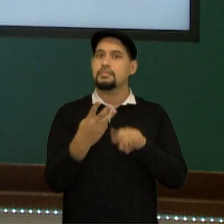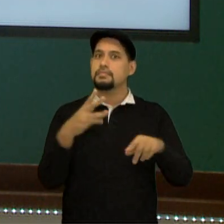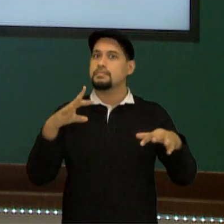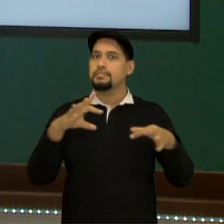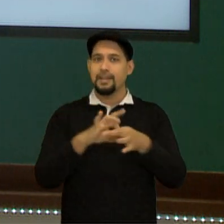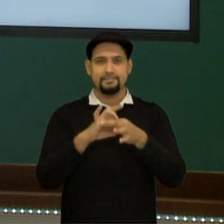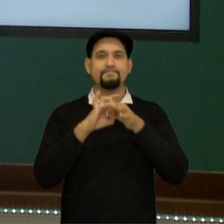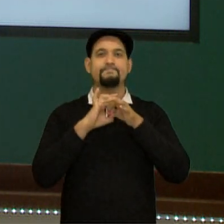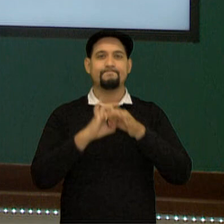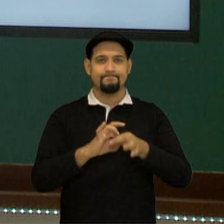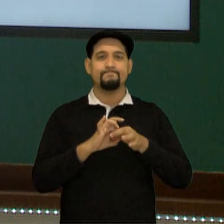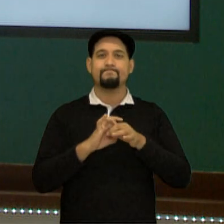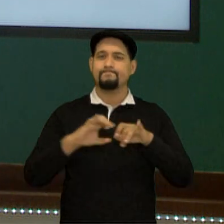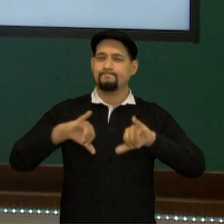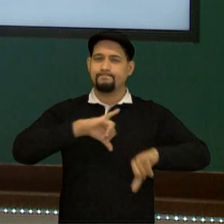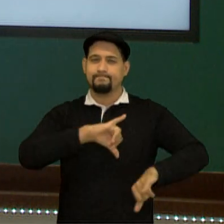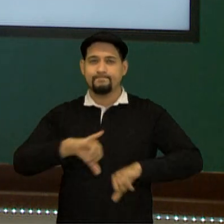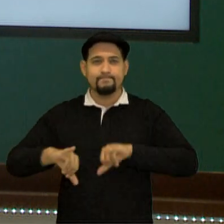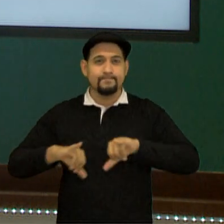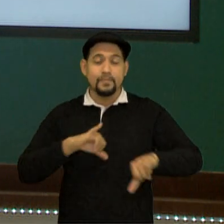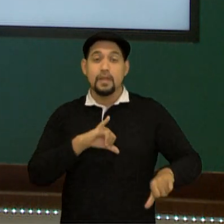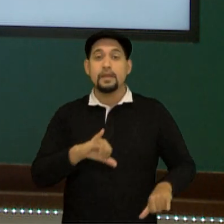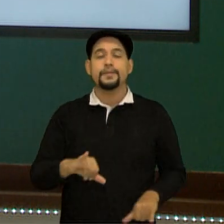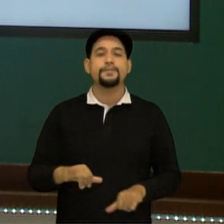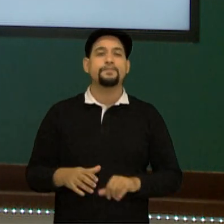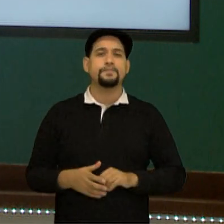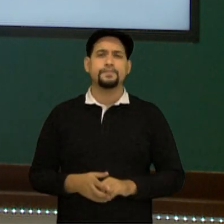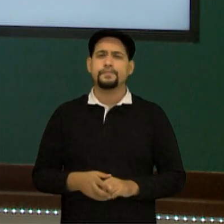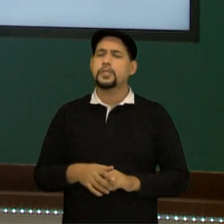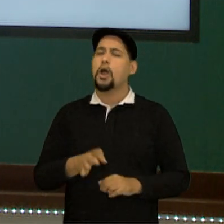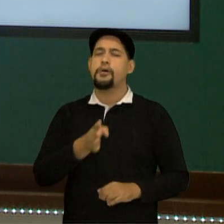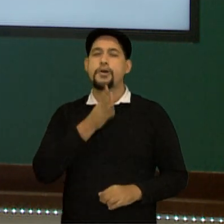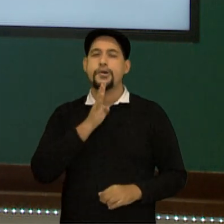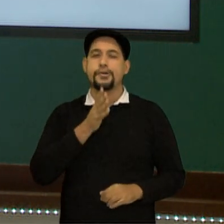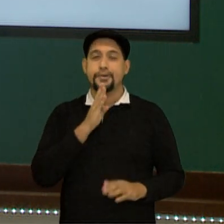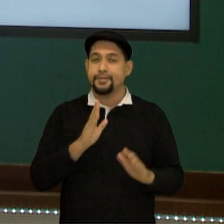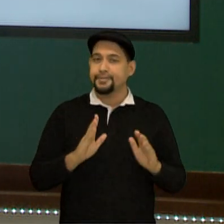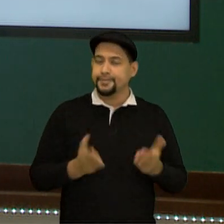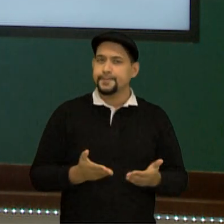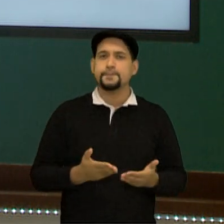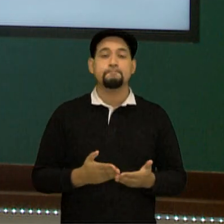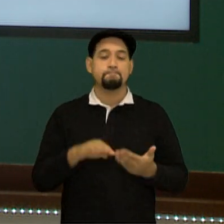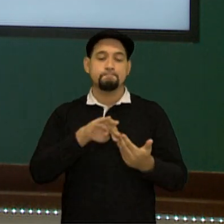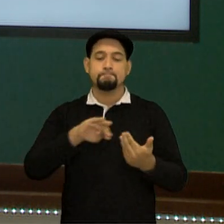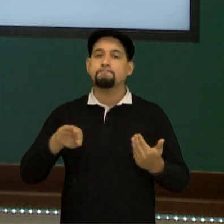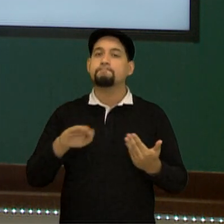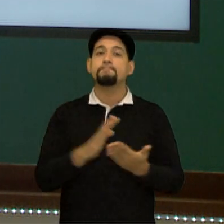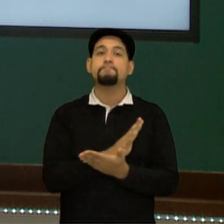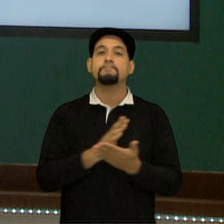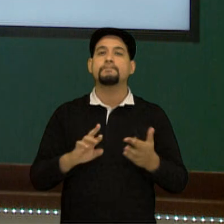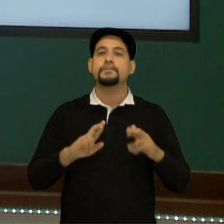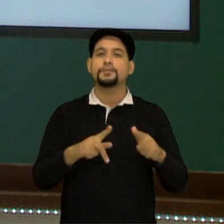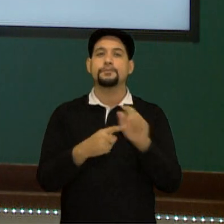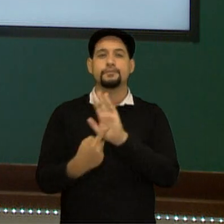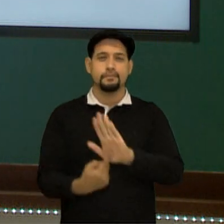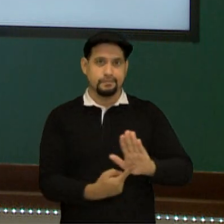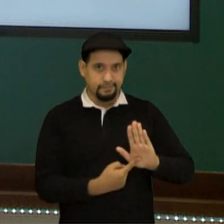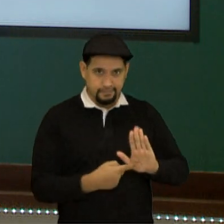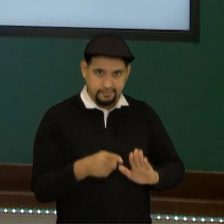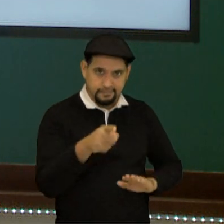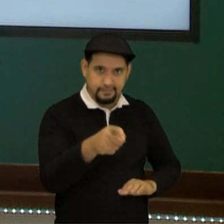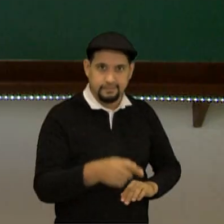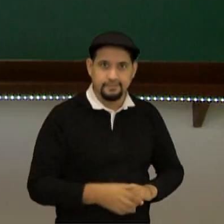tripla ligação química. Diante deste conhecimento, eu separei algo especial para